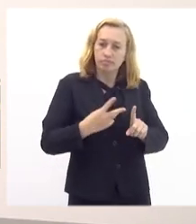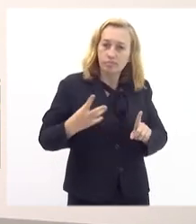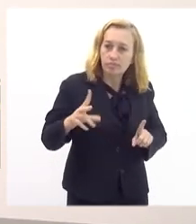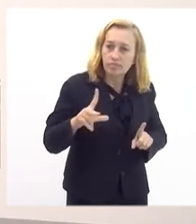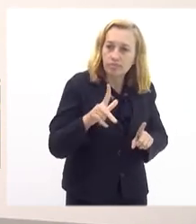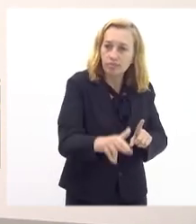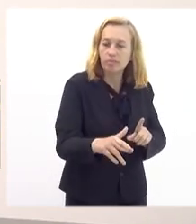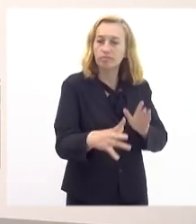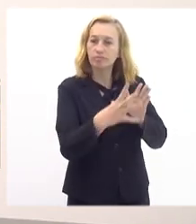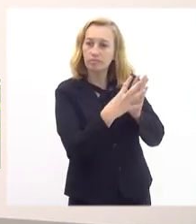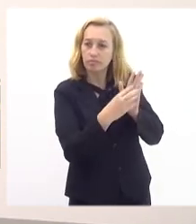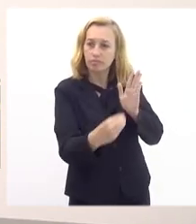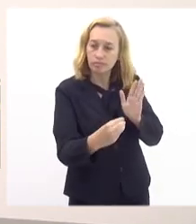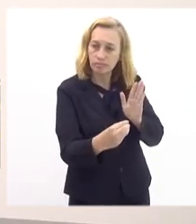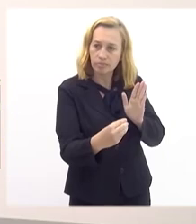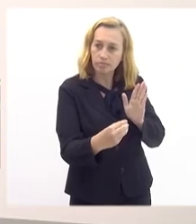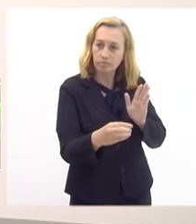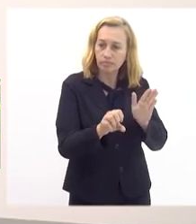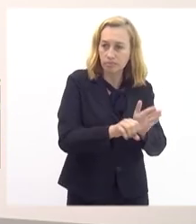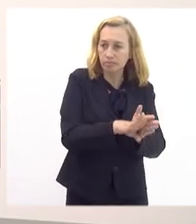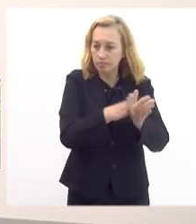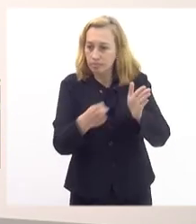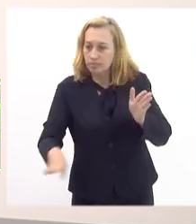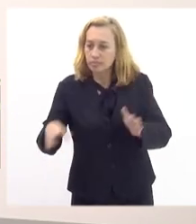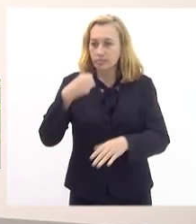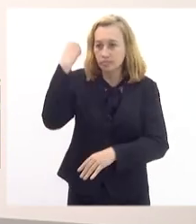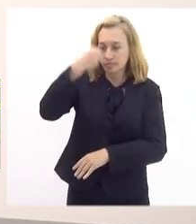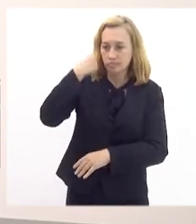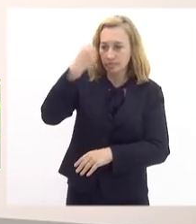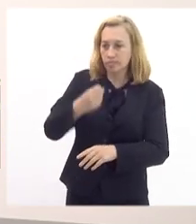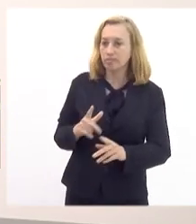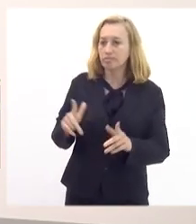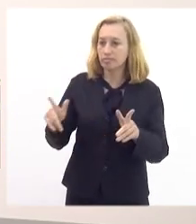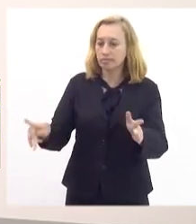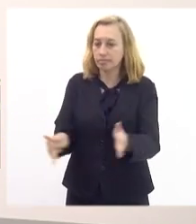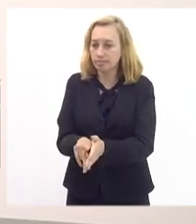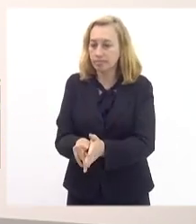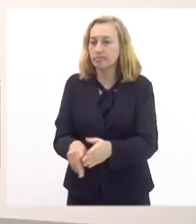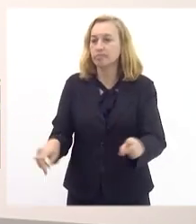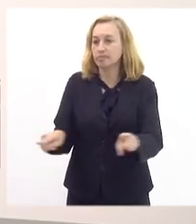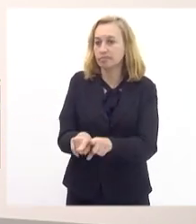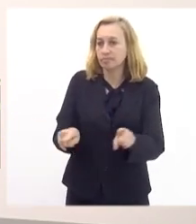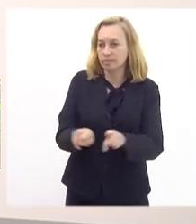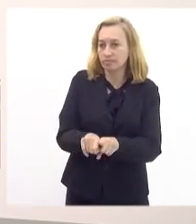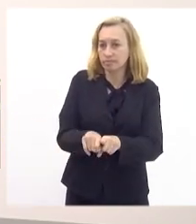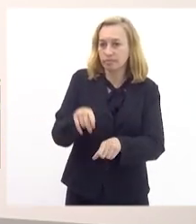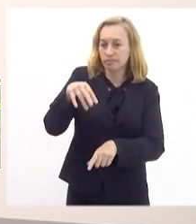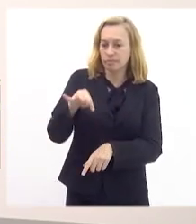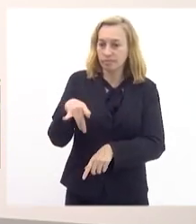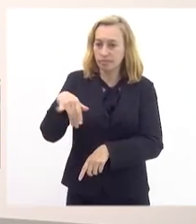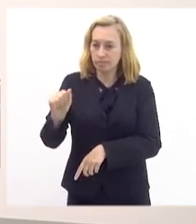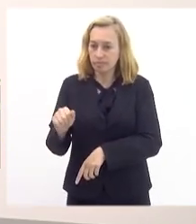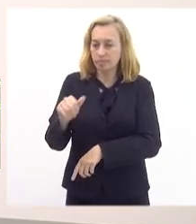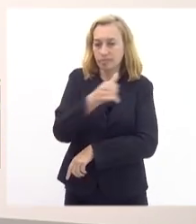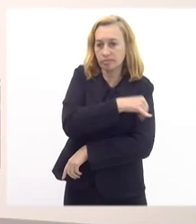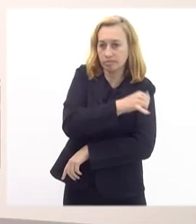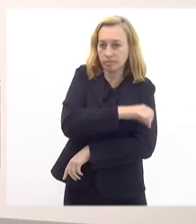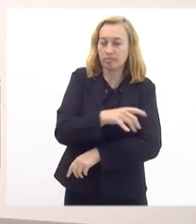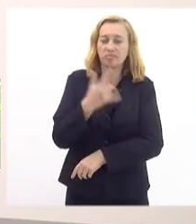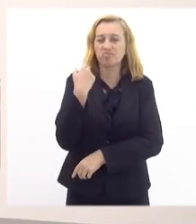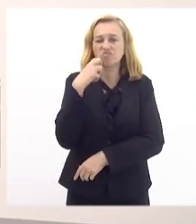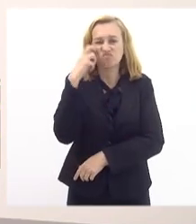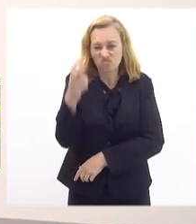modelo para vizinha que a Baía de Sepetiba que também é da região metropolitana do Rio de Janeiro é uma vergonha é uma vergonha